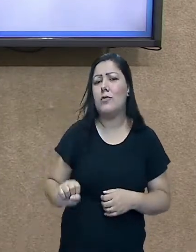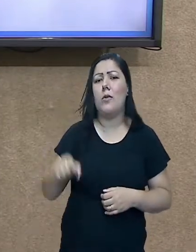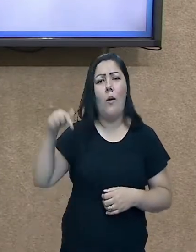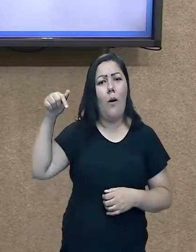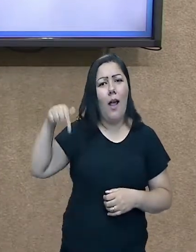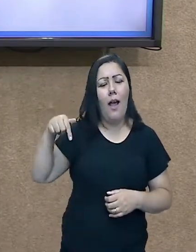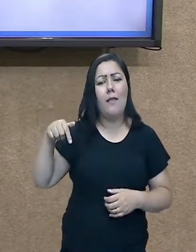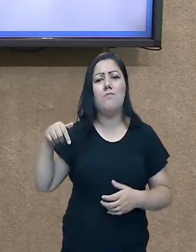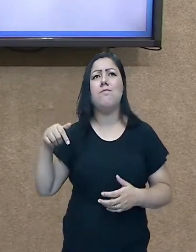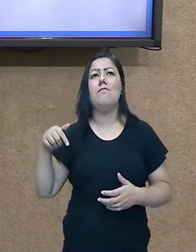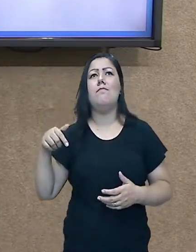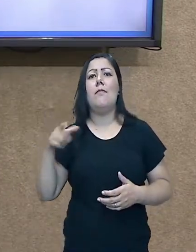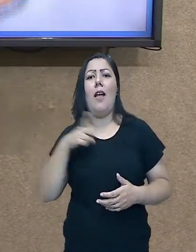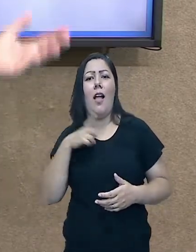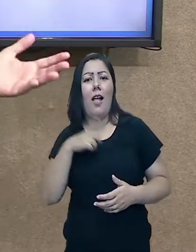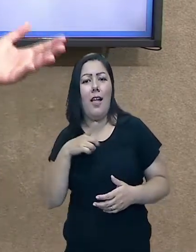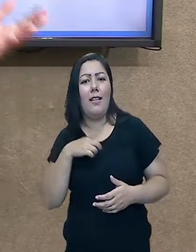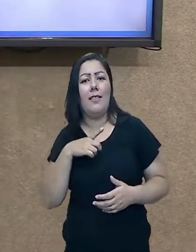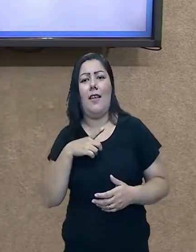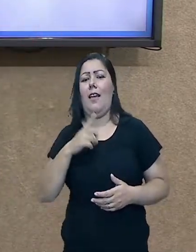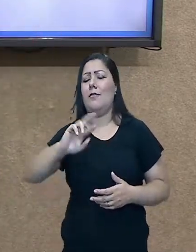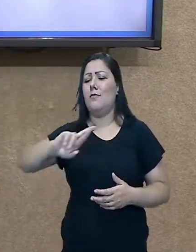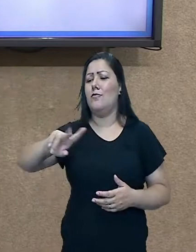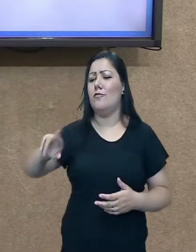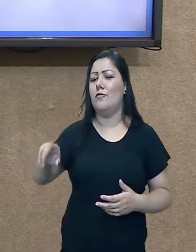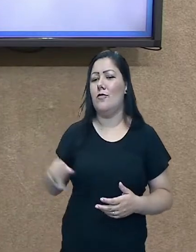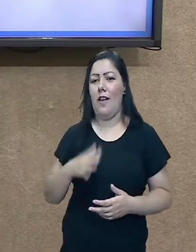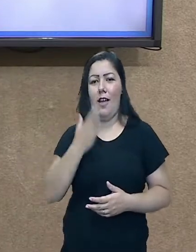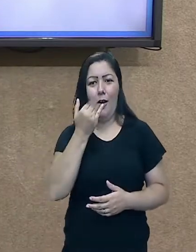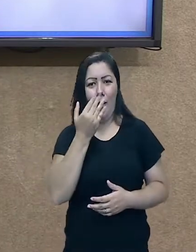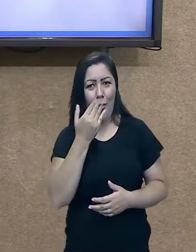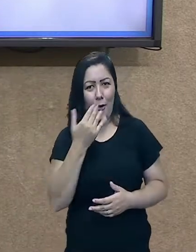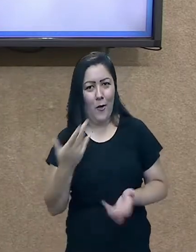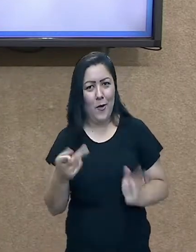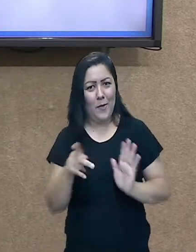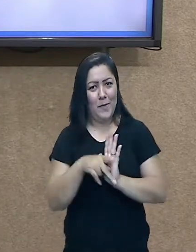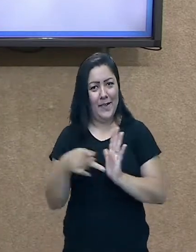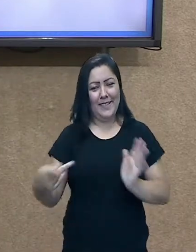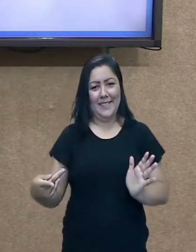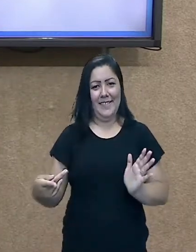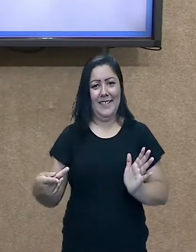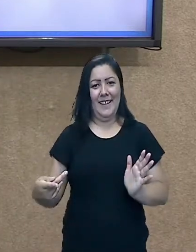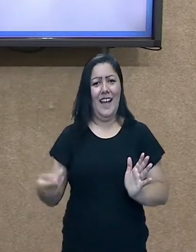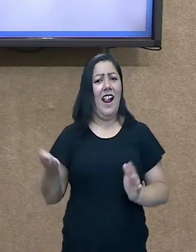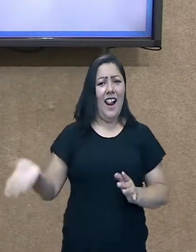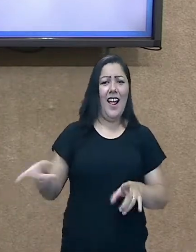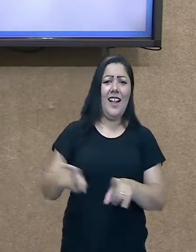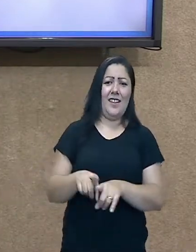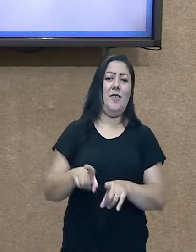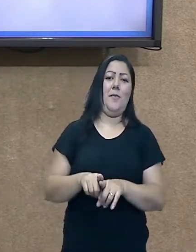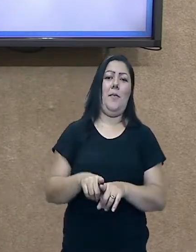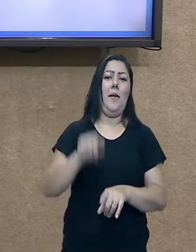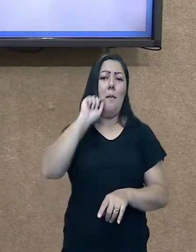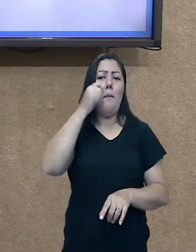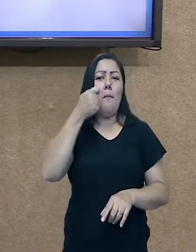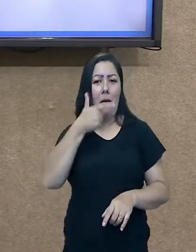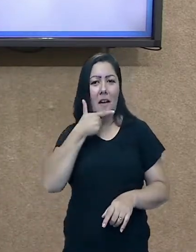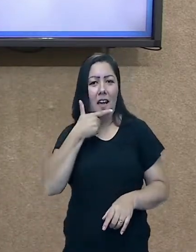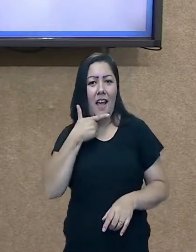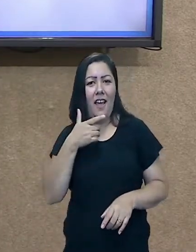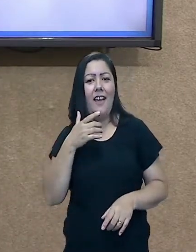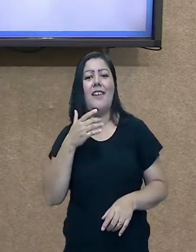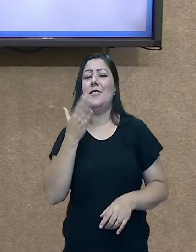típicas. Não que lá não coma o pão de queijo, comem. Aí eles falam pão de